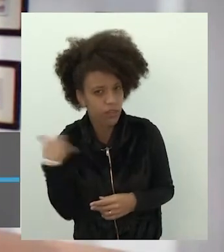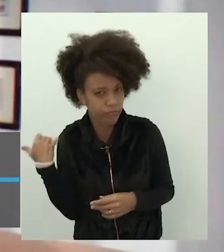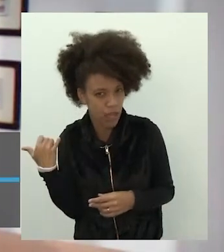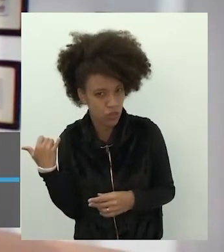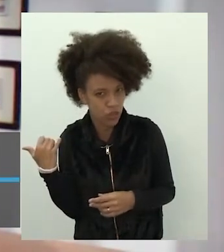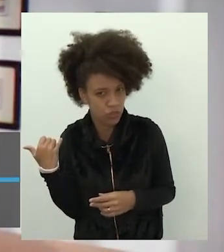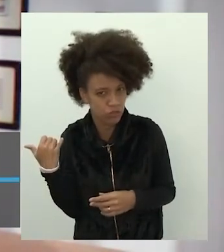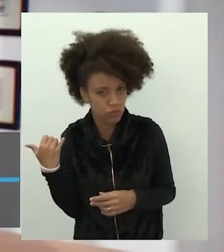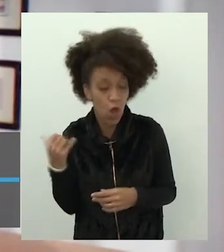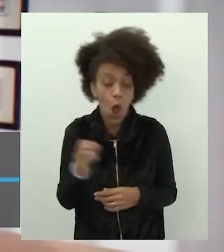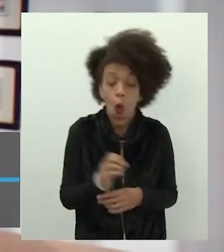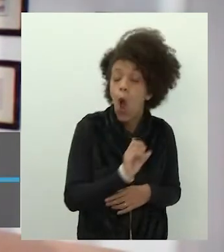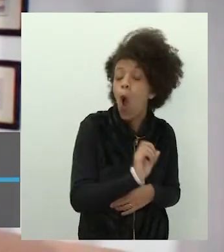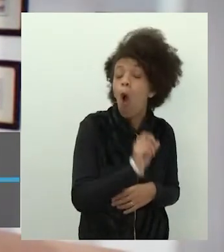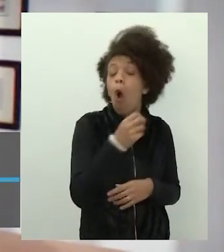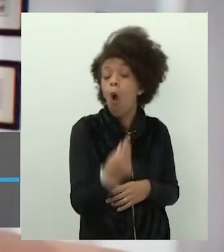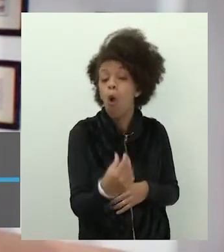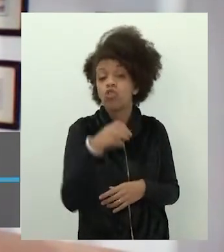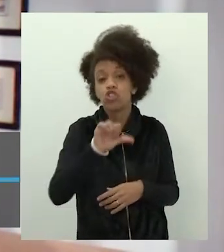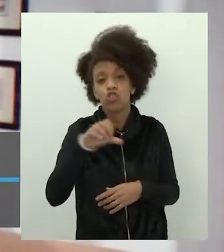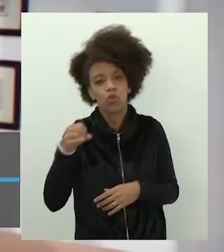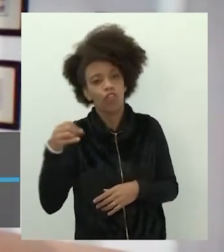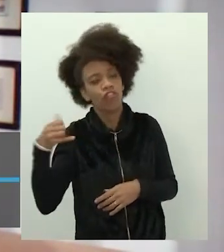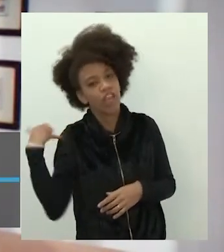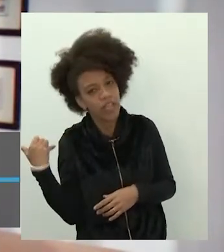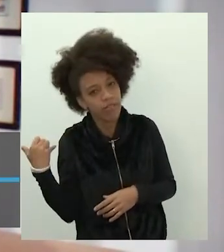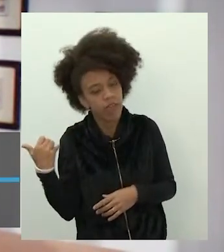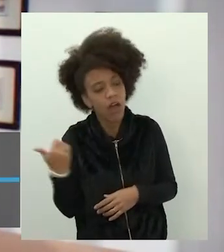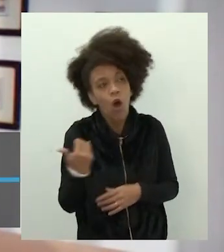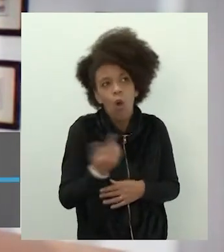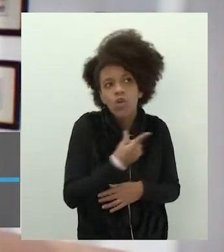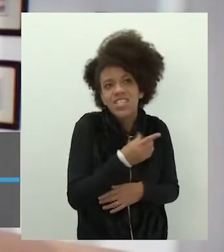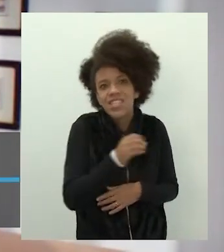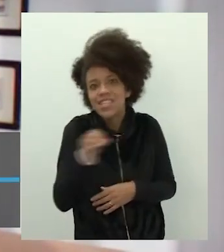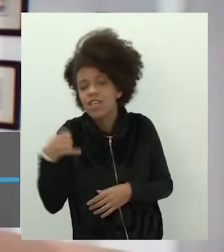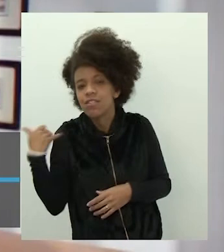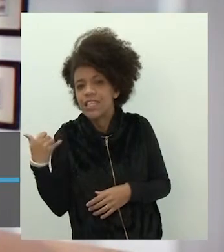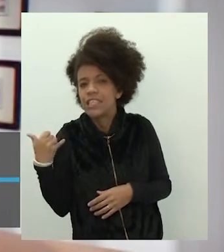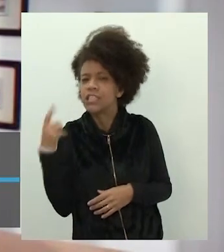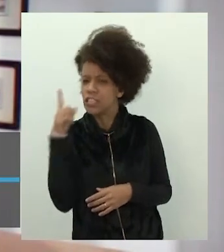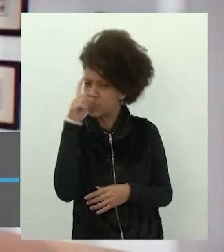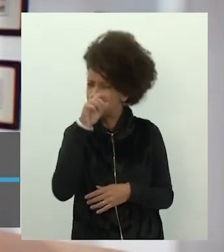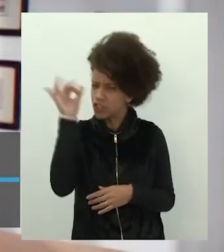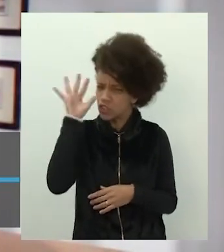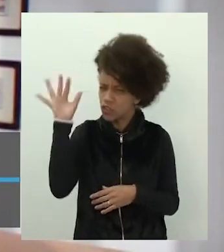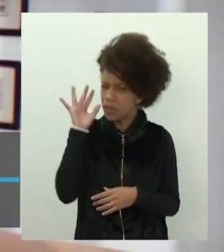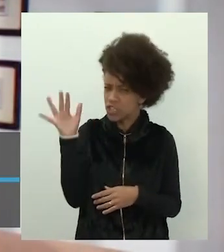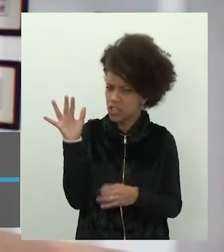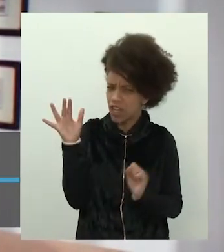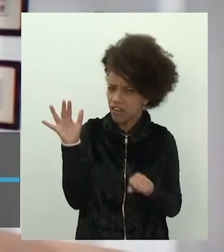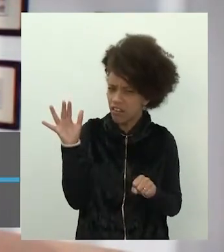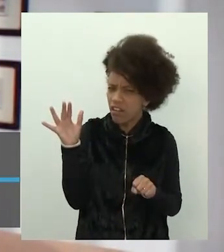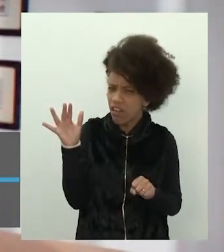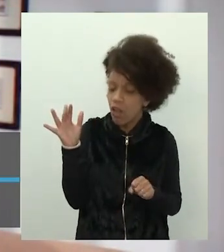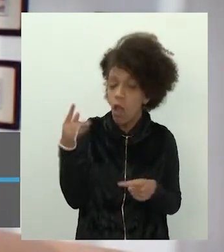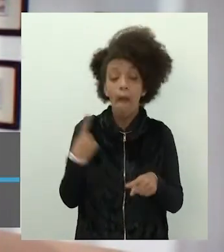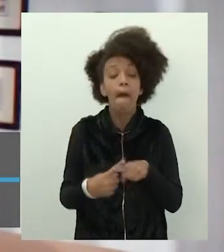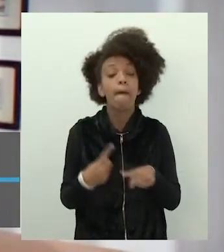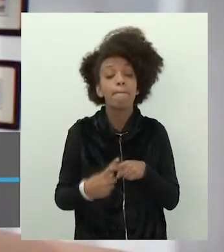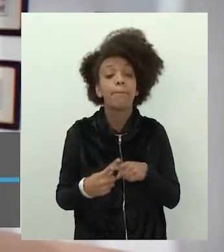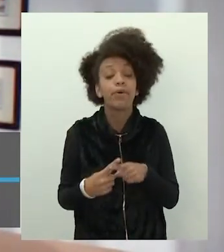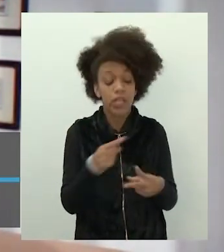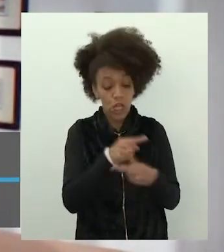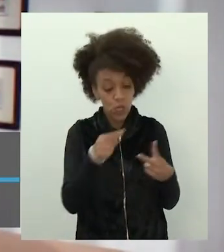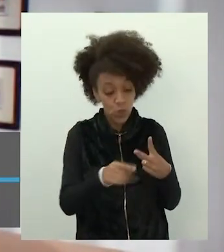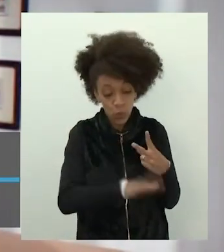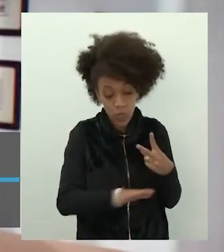de 90 anos, ou de 100 anos, fica mais difícil, não fica? Por quê?